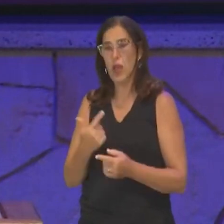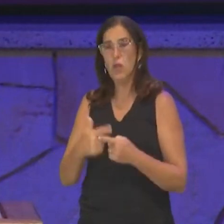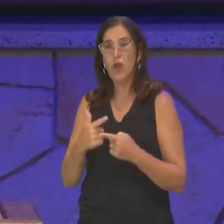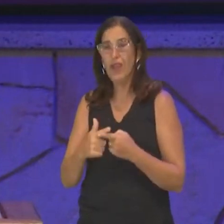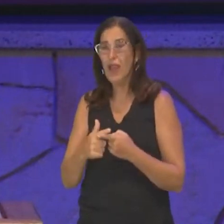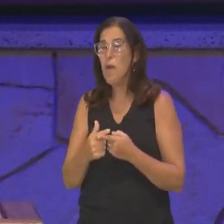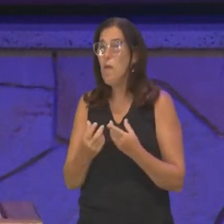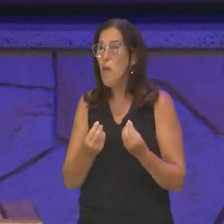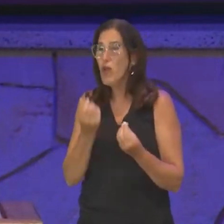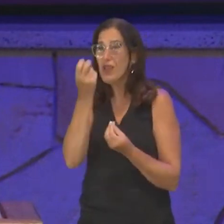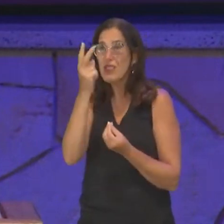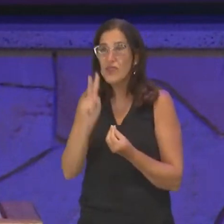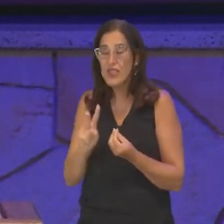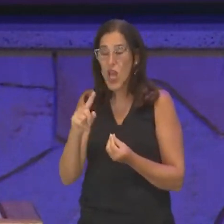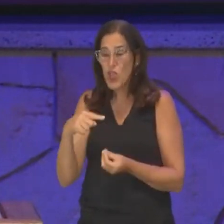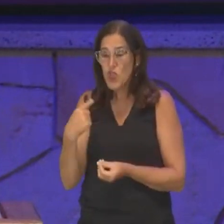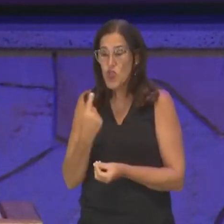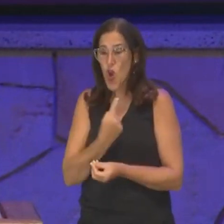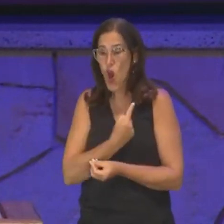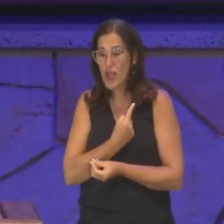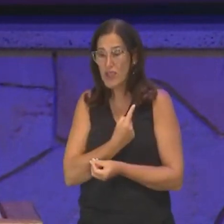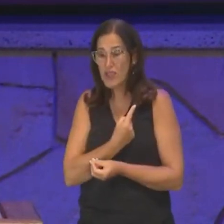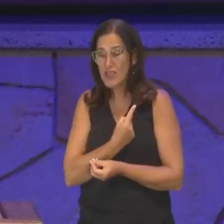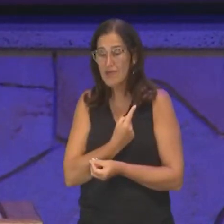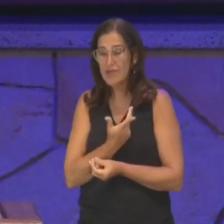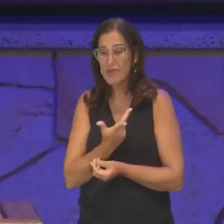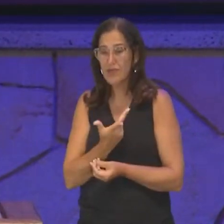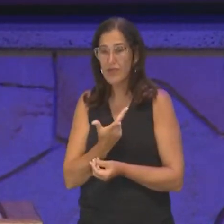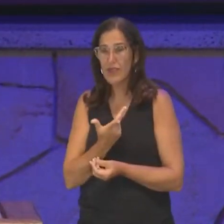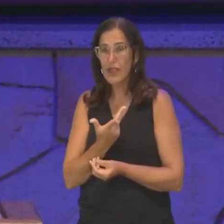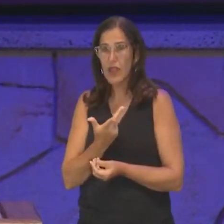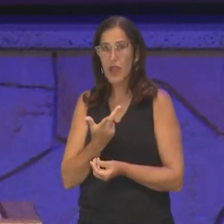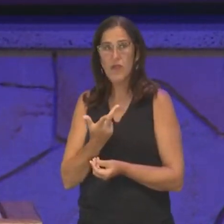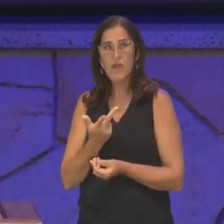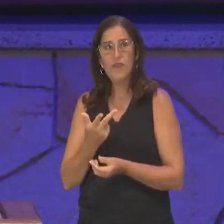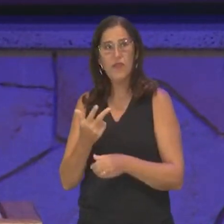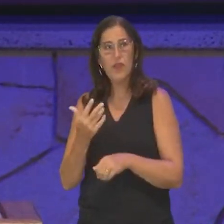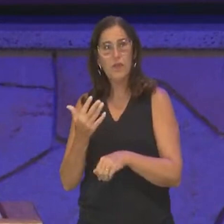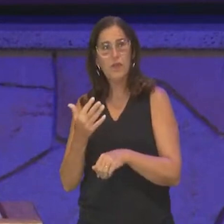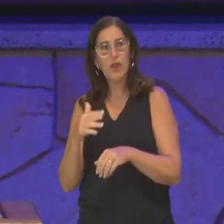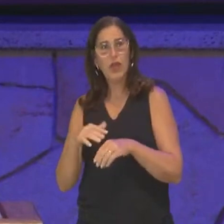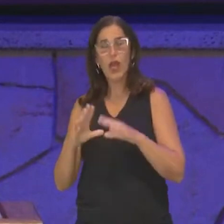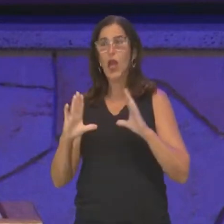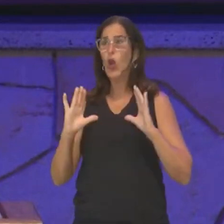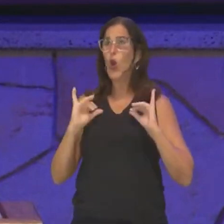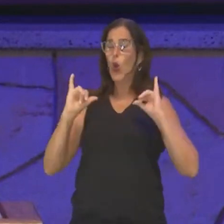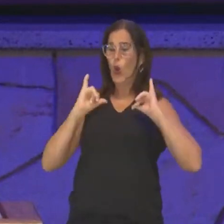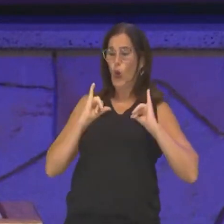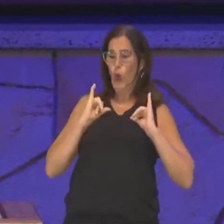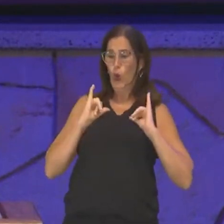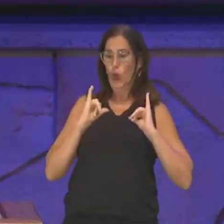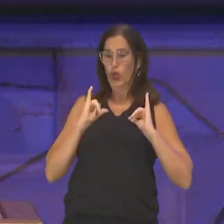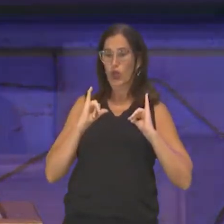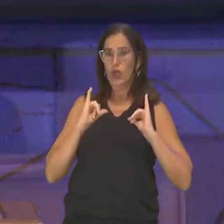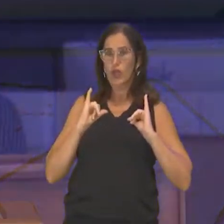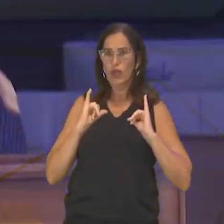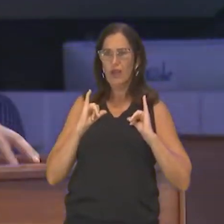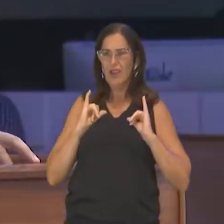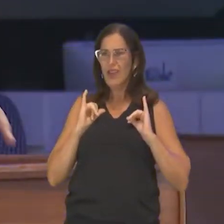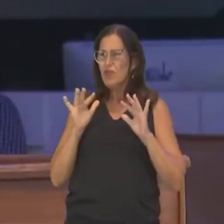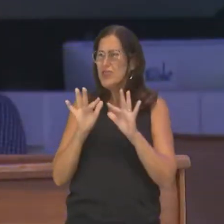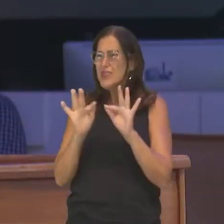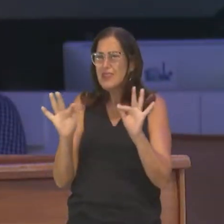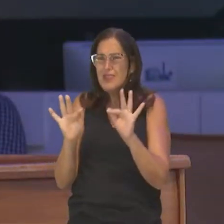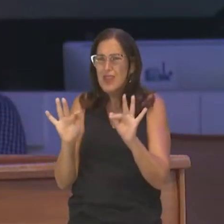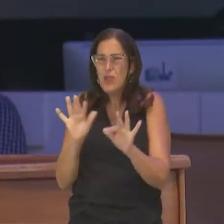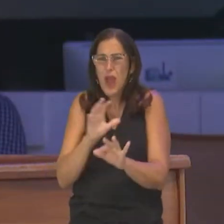muitas vezes nós tentamos permanecer na nossa zona de conforto e num simples ato de amor,